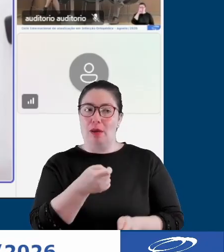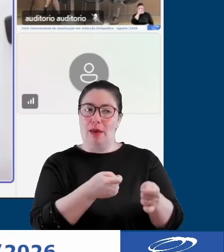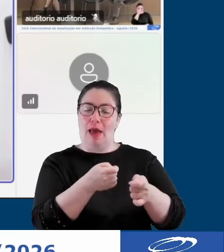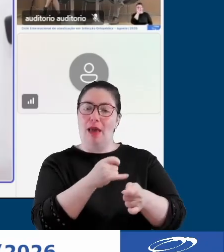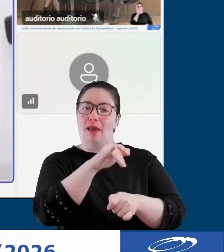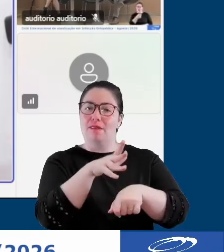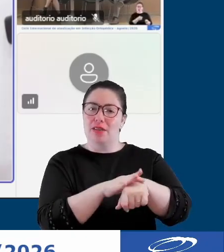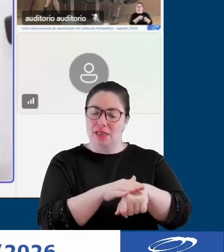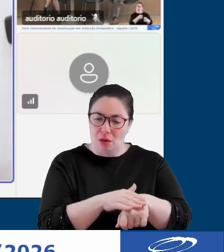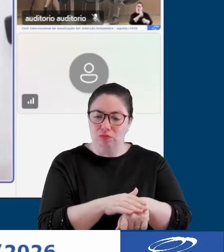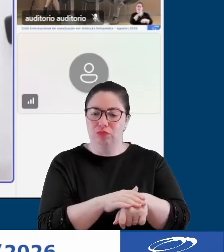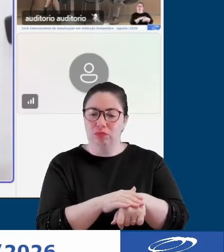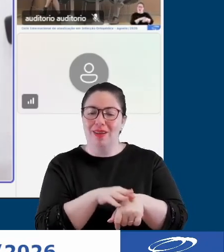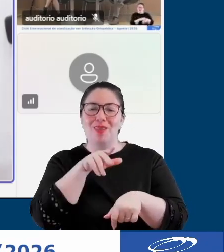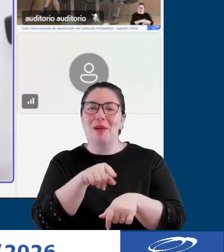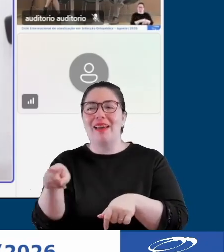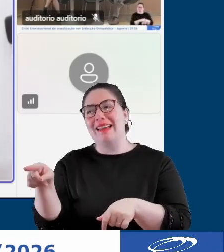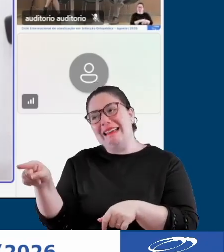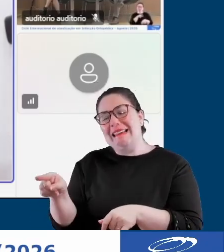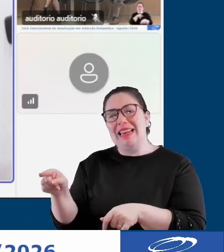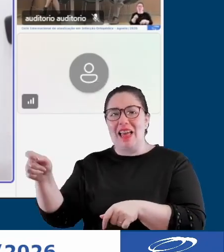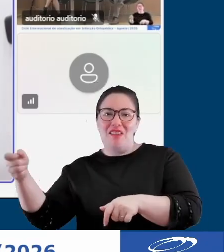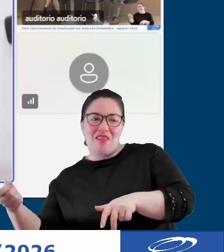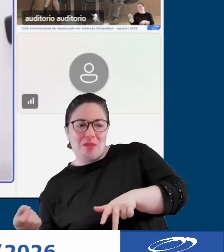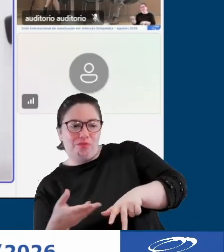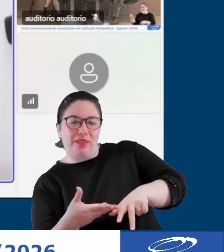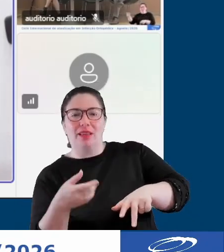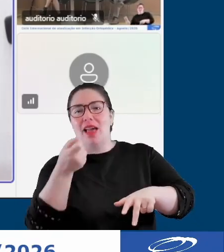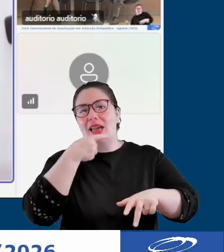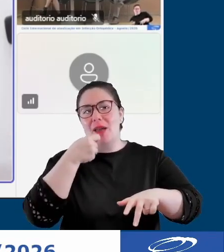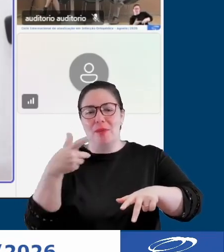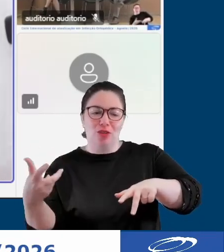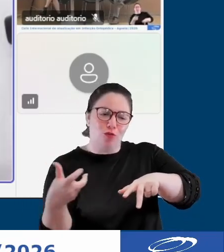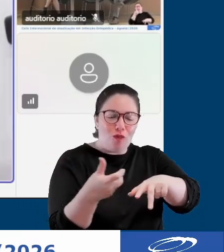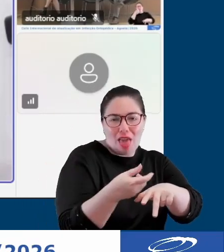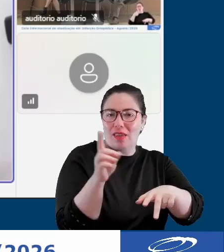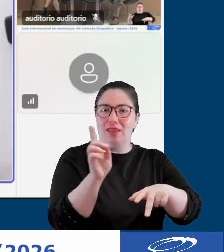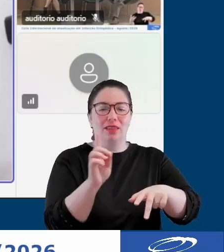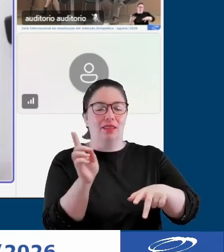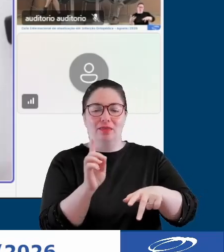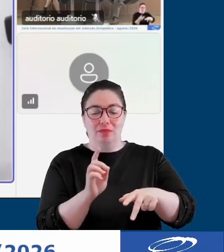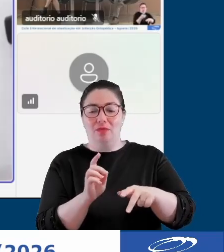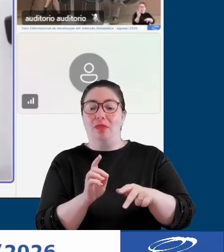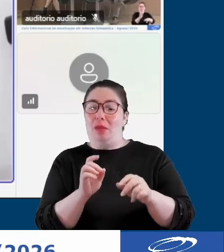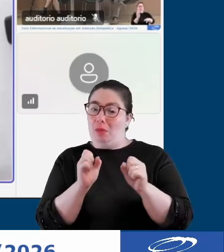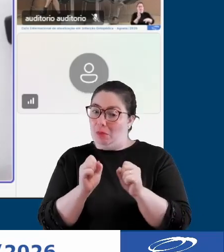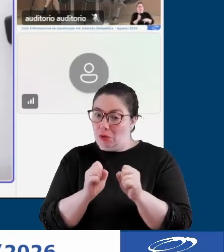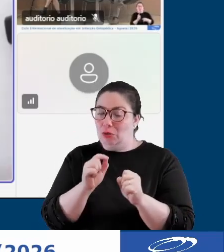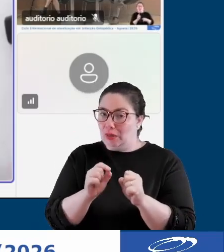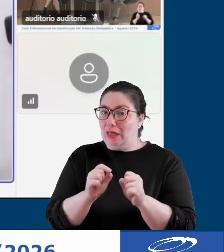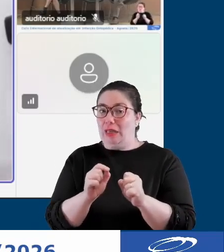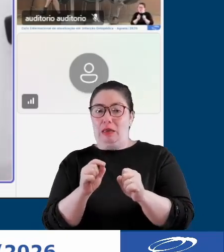ele é um carregador de antibiótico, mas ele além de promover fusão, de